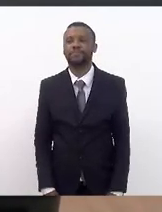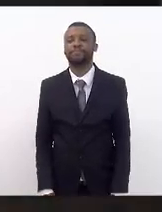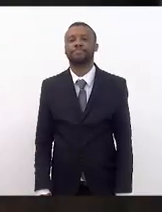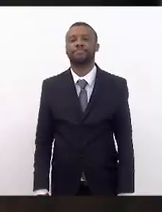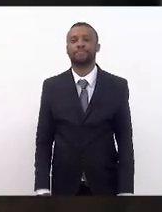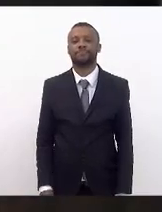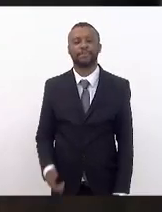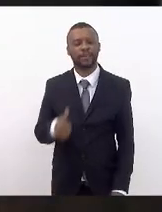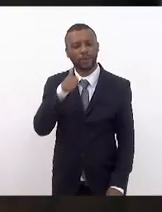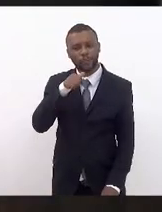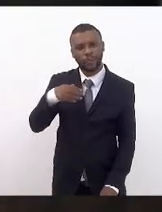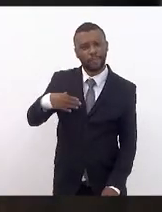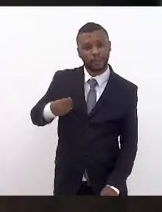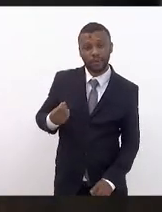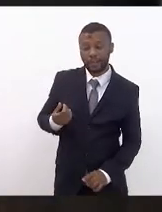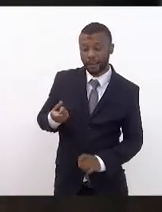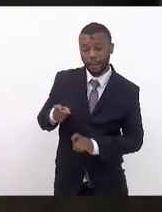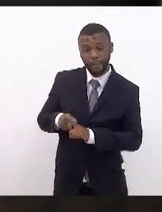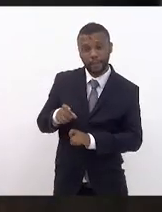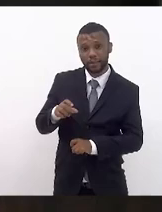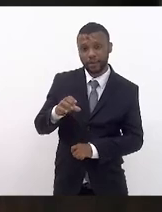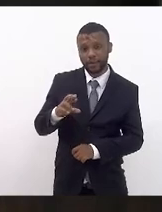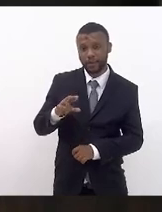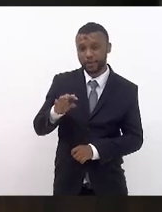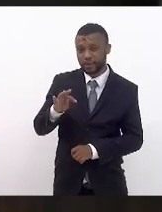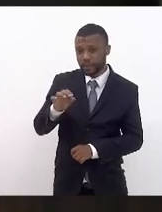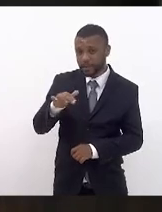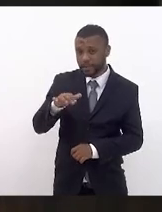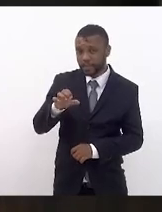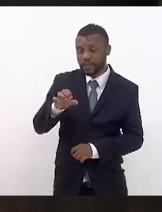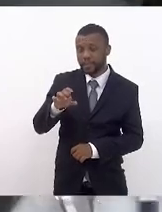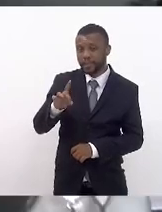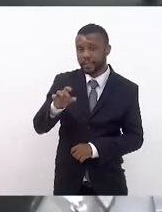sua filha, doutora Cristiane da Silva Vaz.